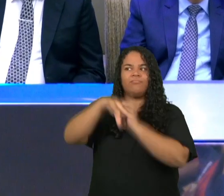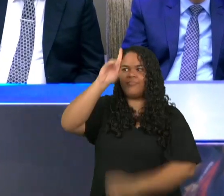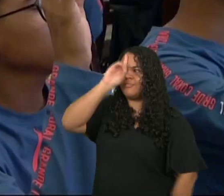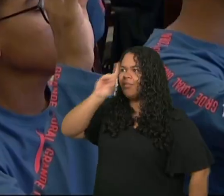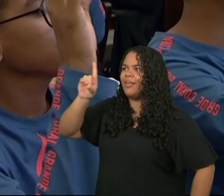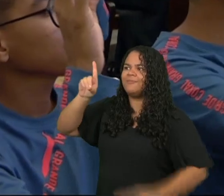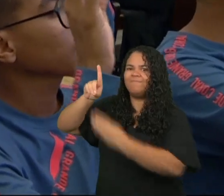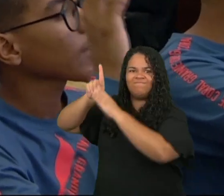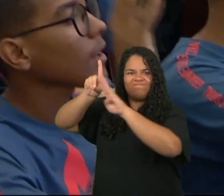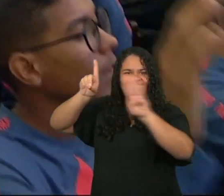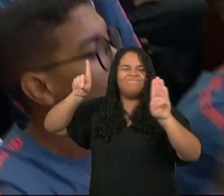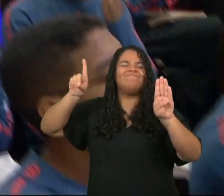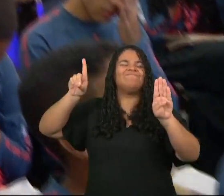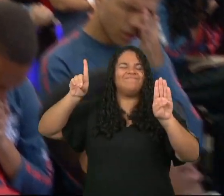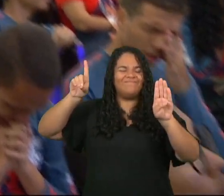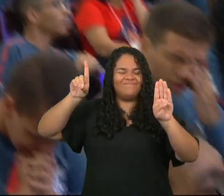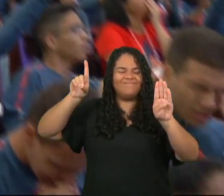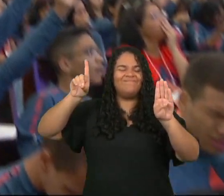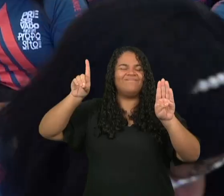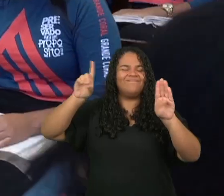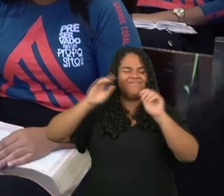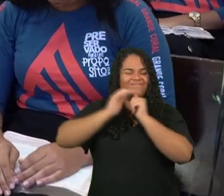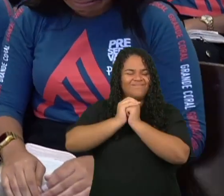o Senhor.